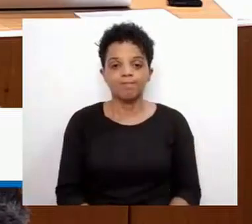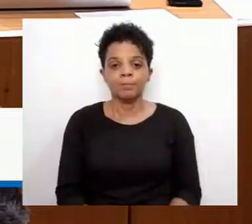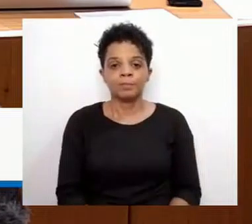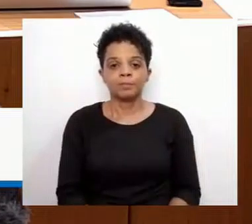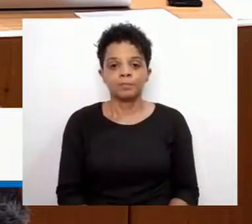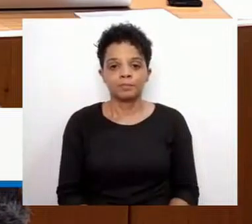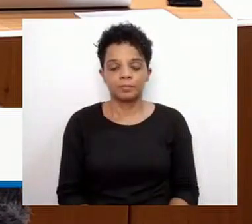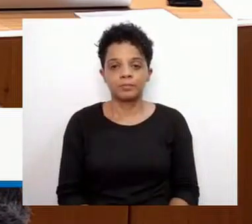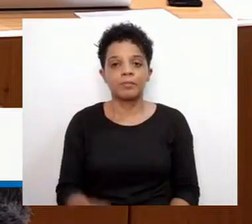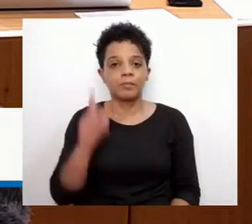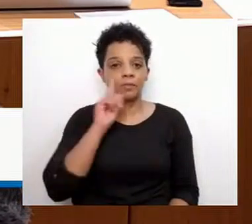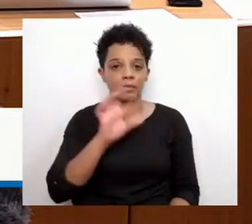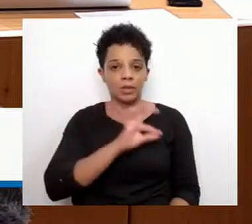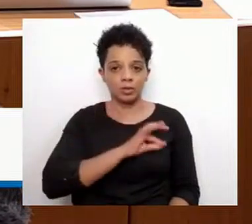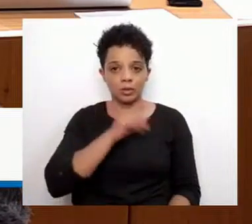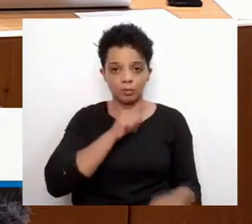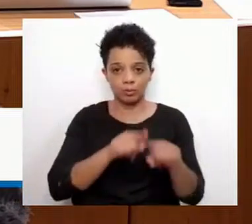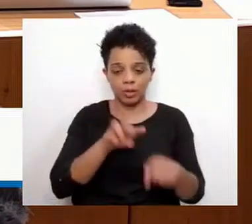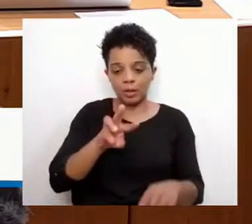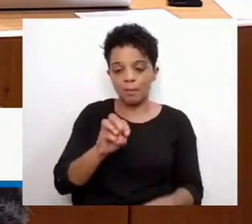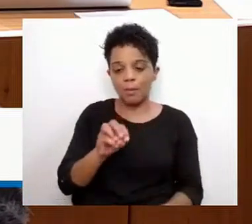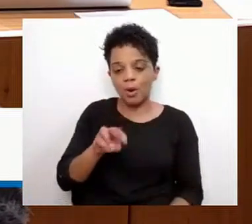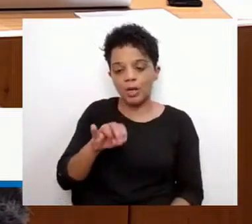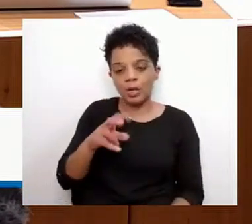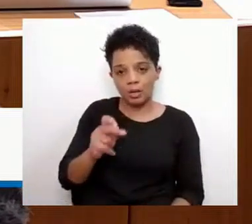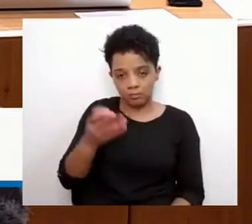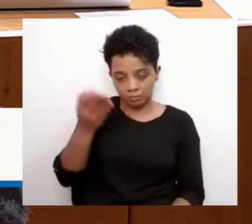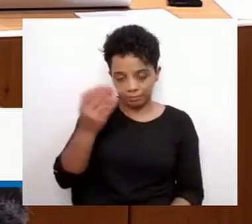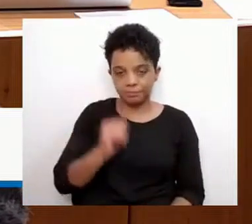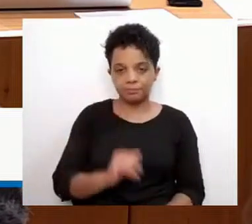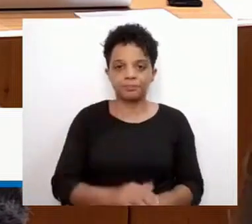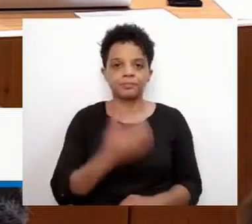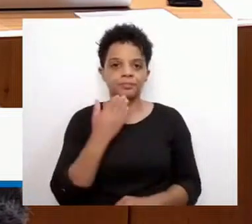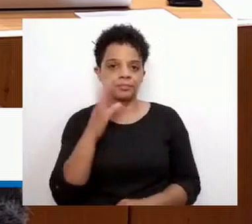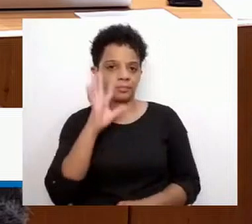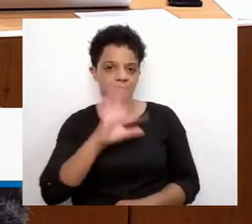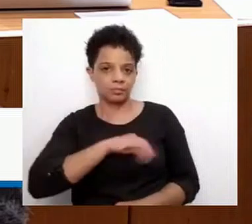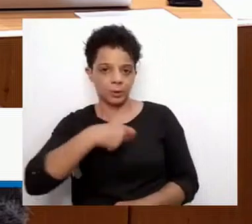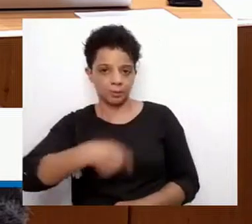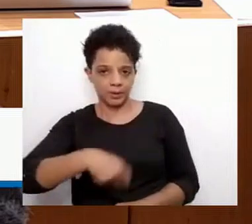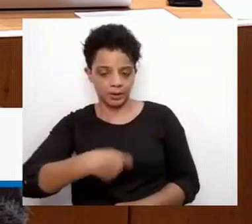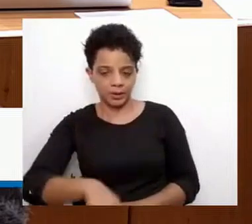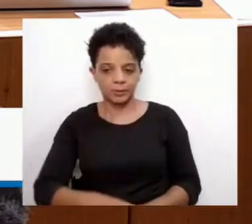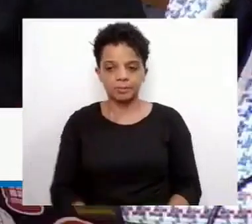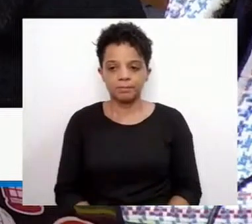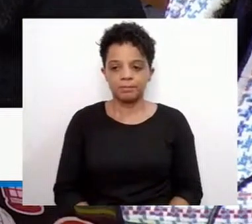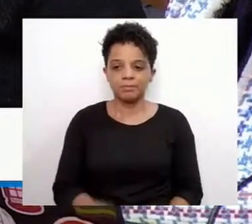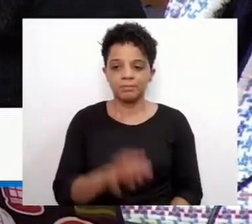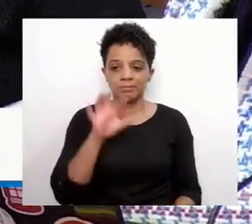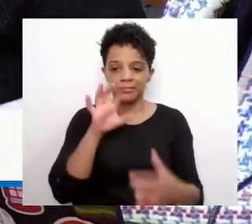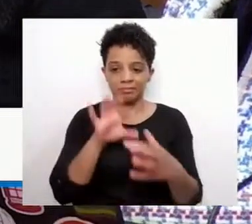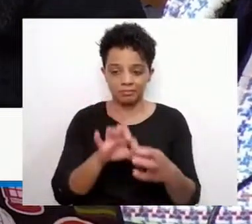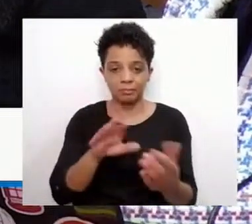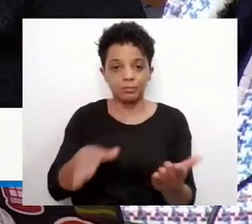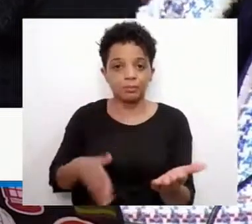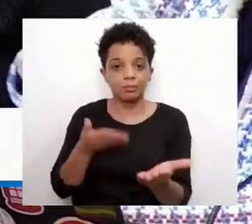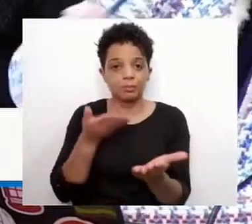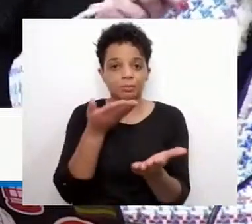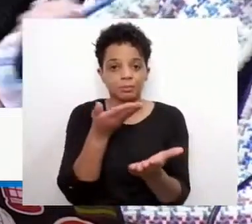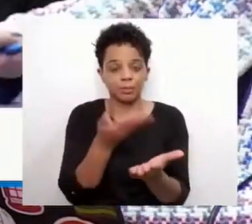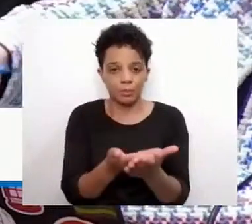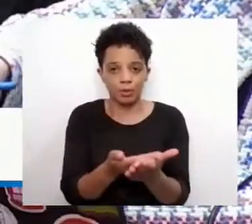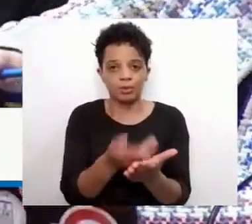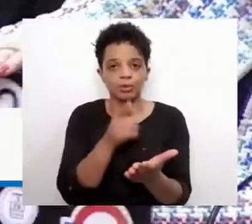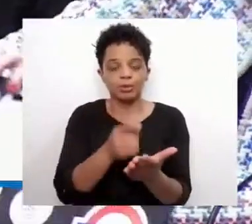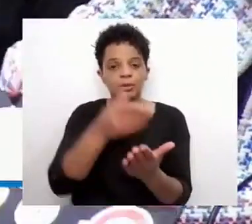Sra. Deputada Mónica Albuquerque, faz favor. Obrigada, Sra. Presidente. Relativamente a esta proposta de prorrogação da